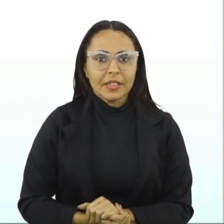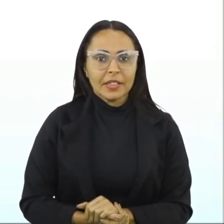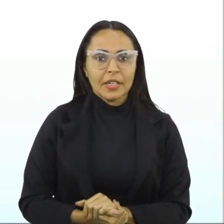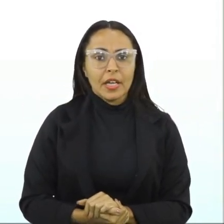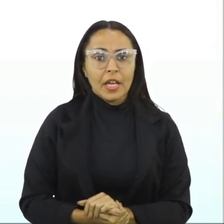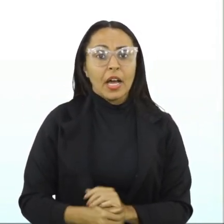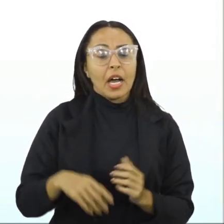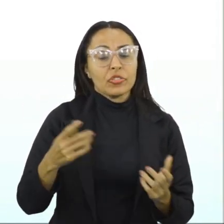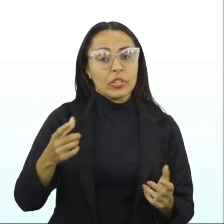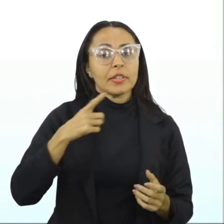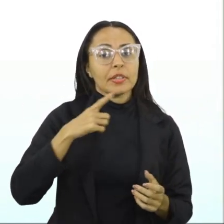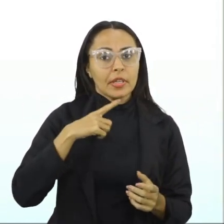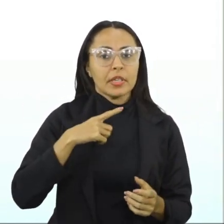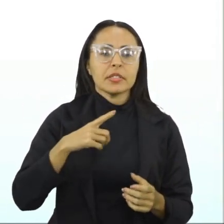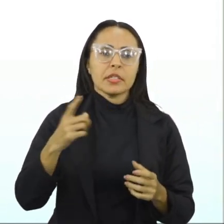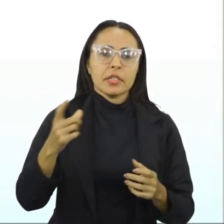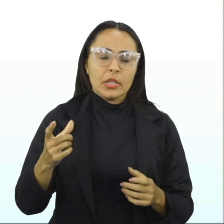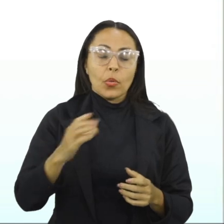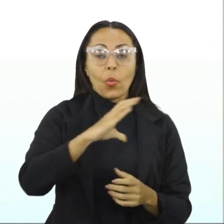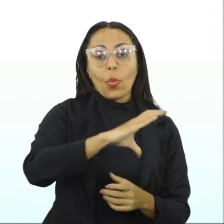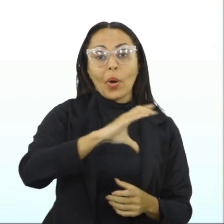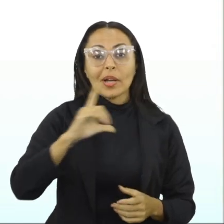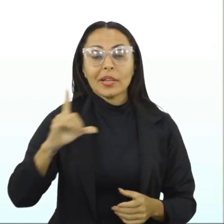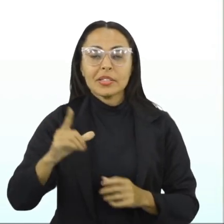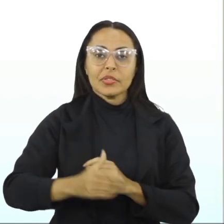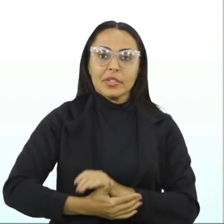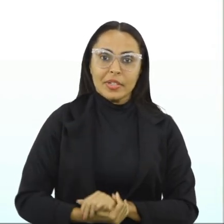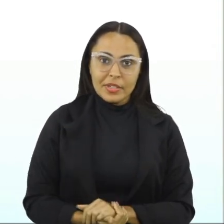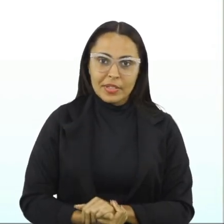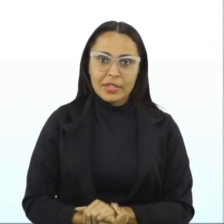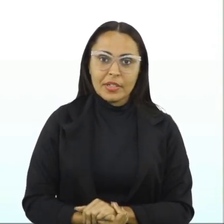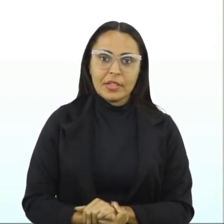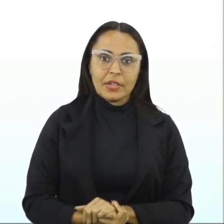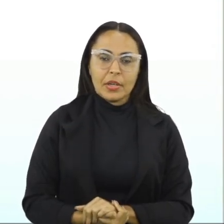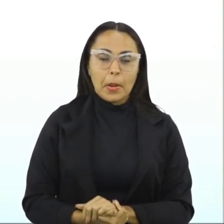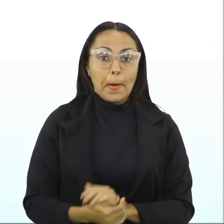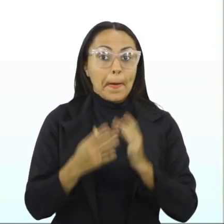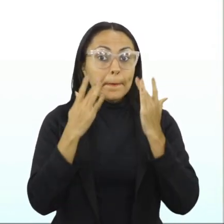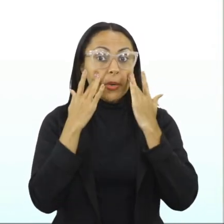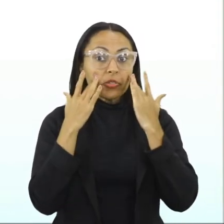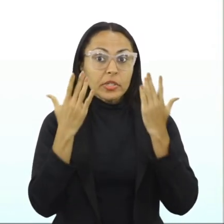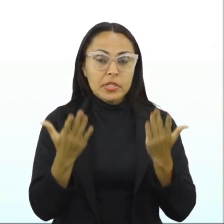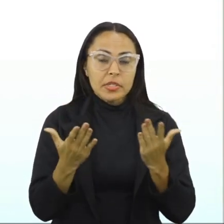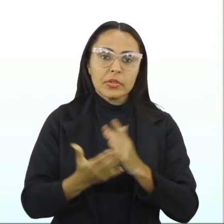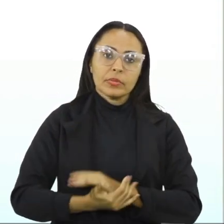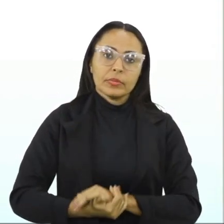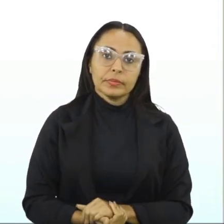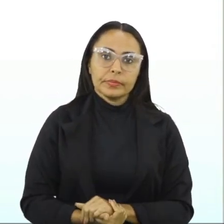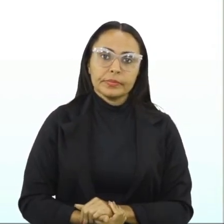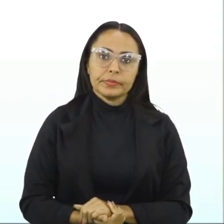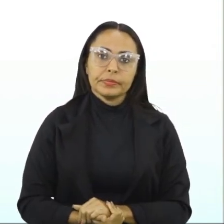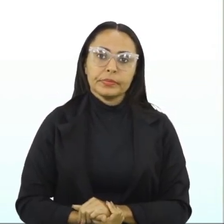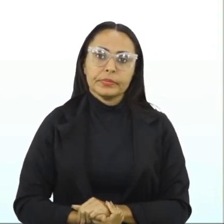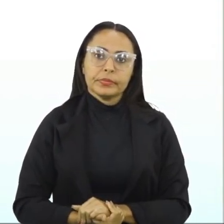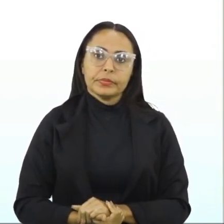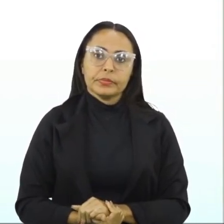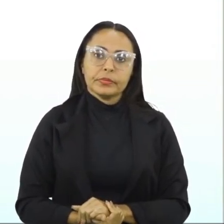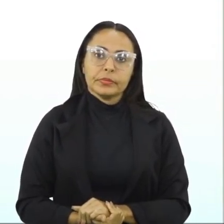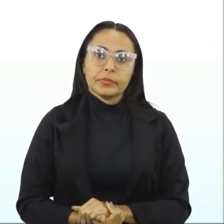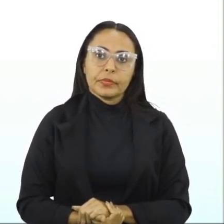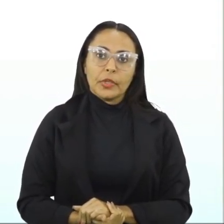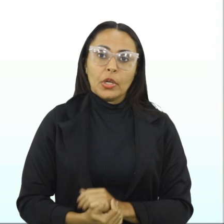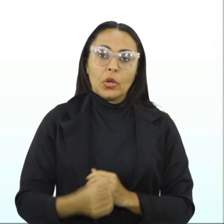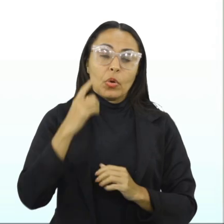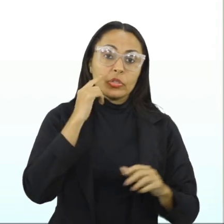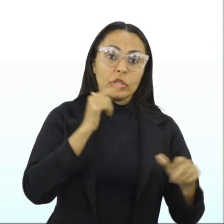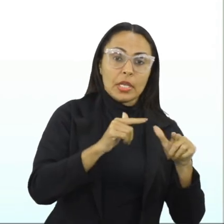A gente vai ter uma classificação, preste atenção, dos compostos. Quando a gente trabalha